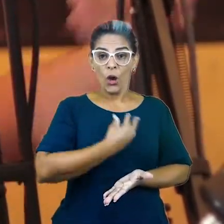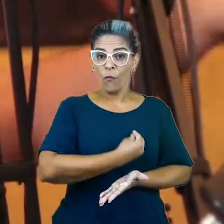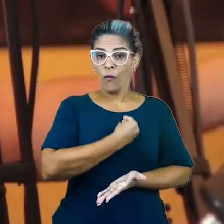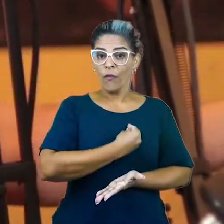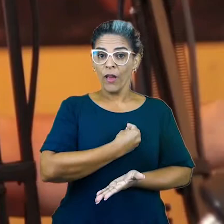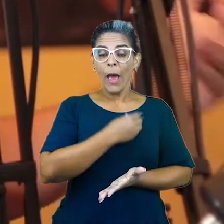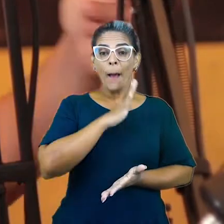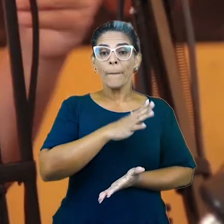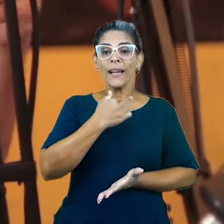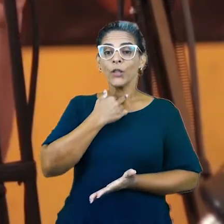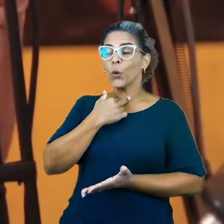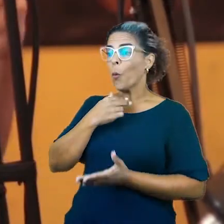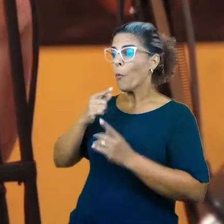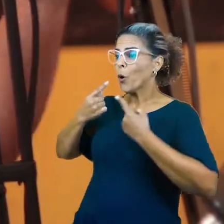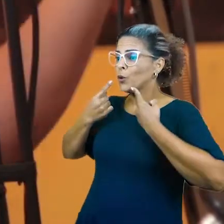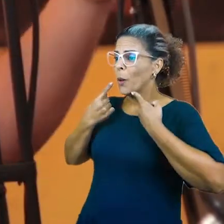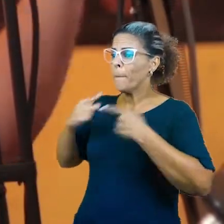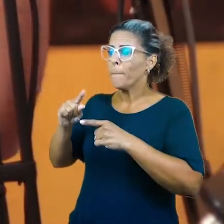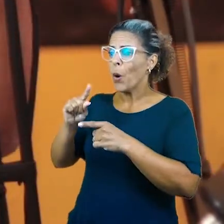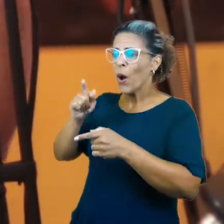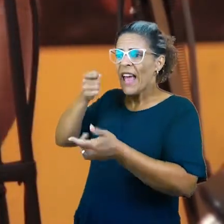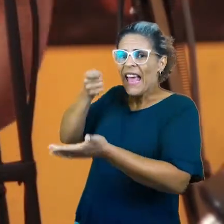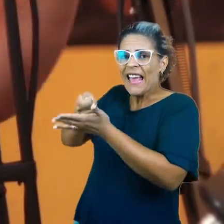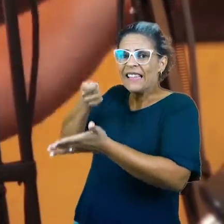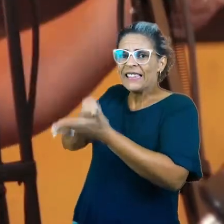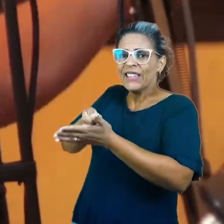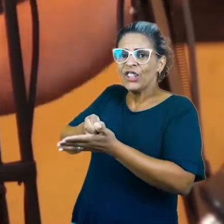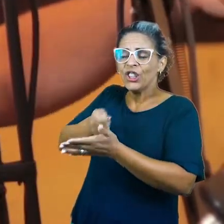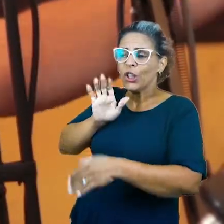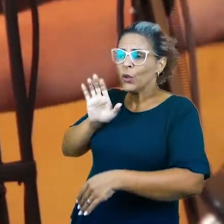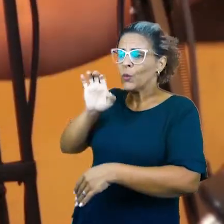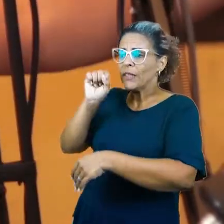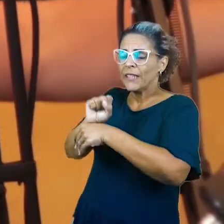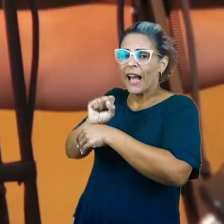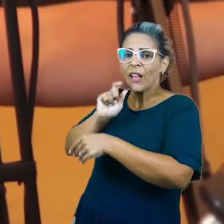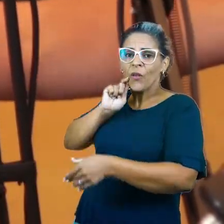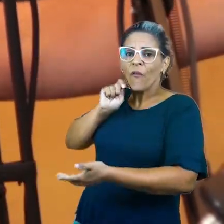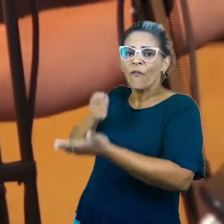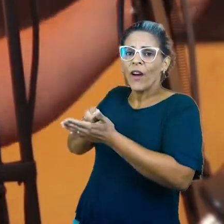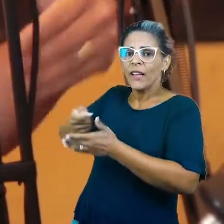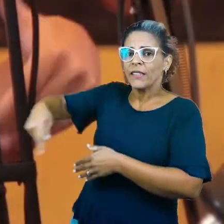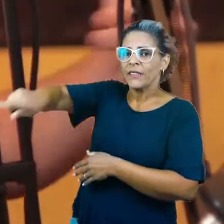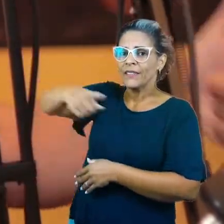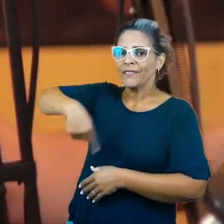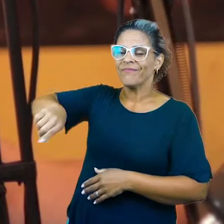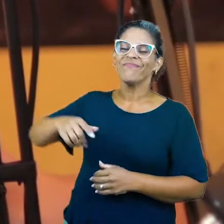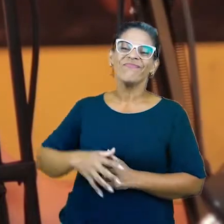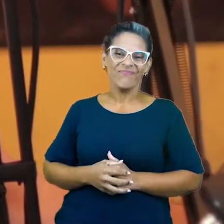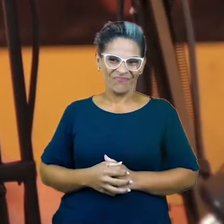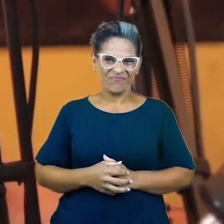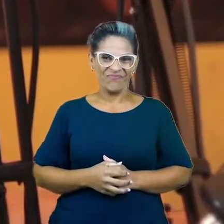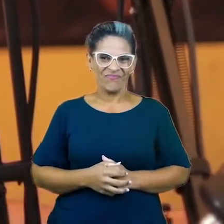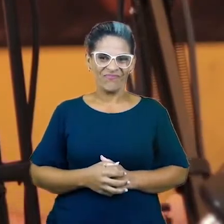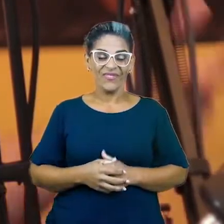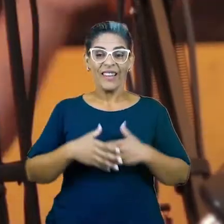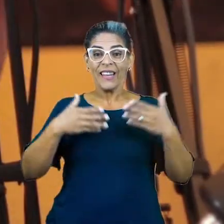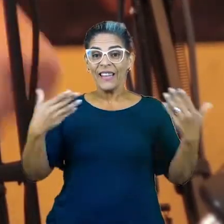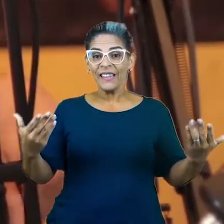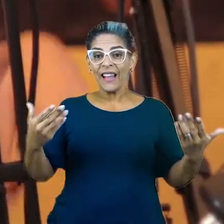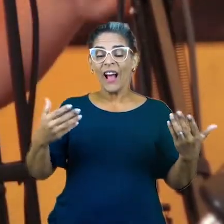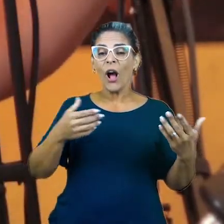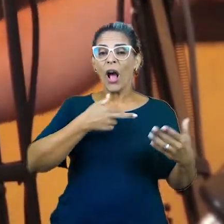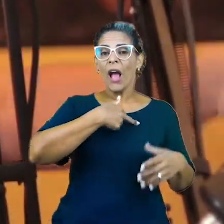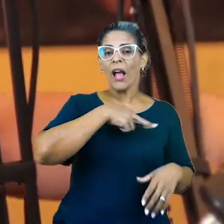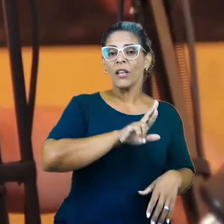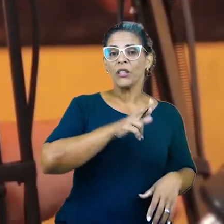Eu vou viver isso. Agora, eu não posso impor isso, não posso exigir que o Estado imponha isso sobre as pessoas. E nós estamos falando aqui da questão da religião, do